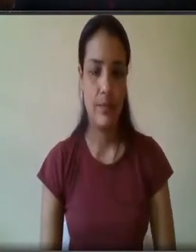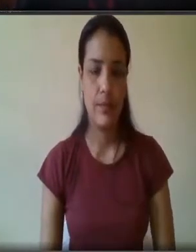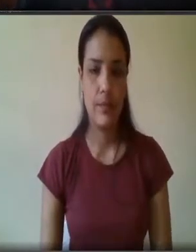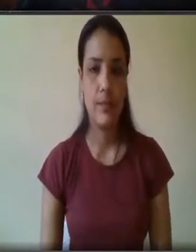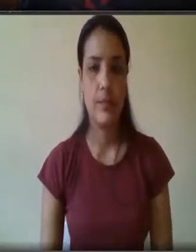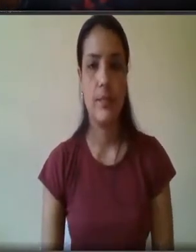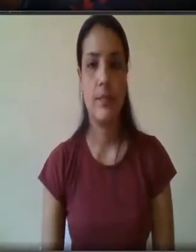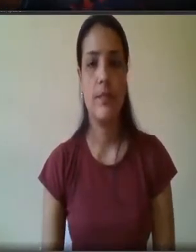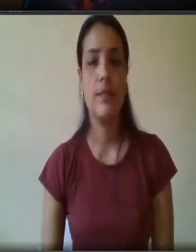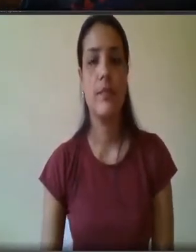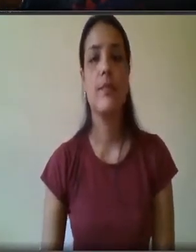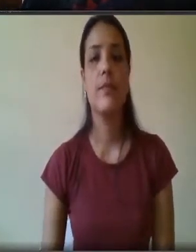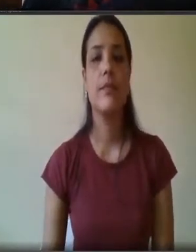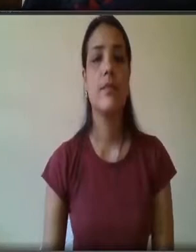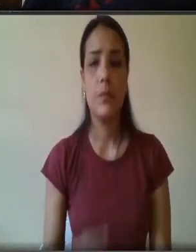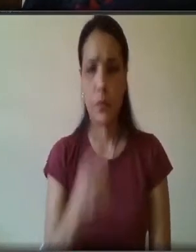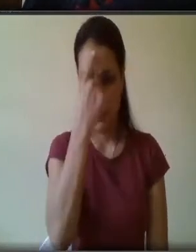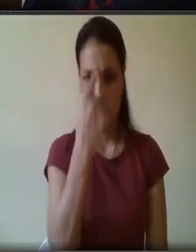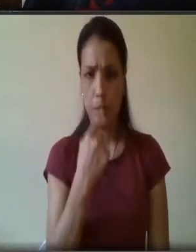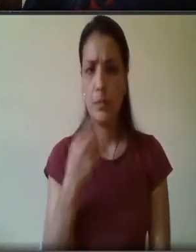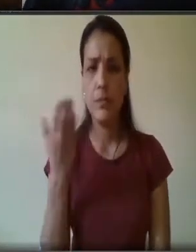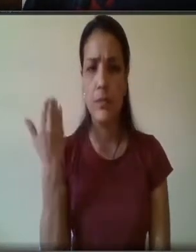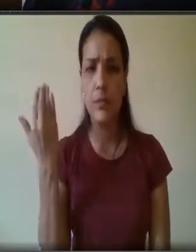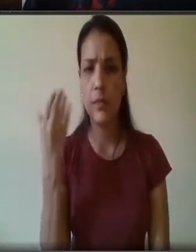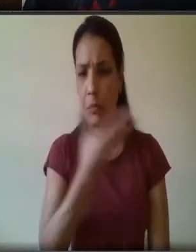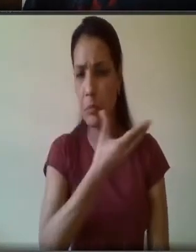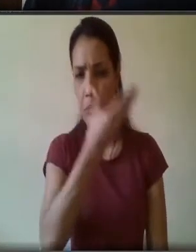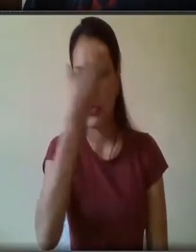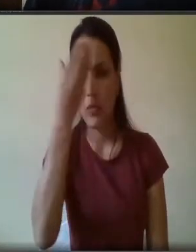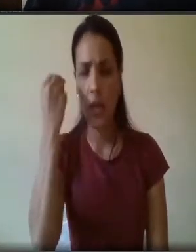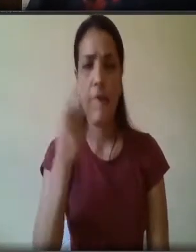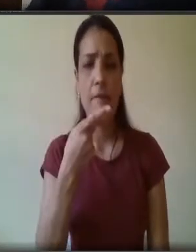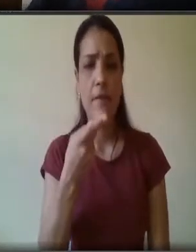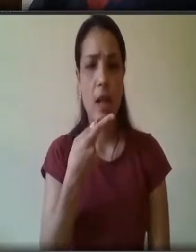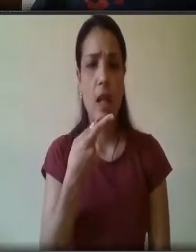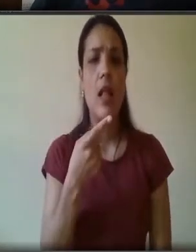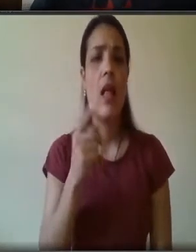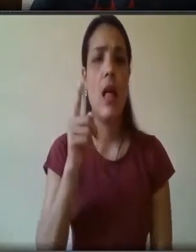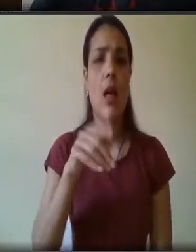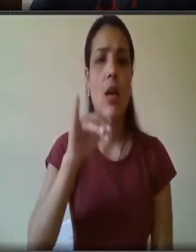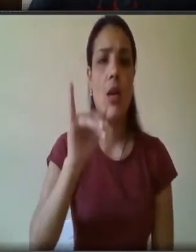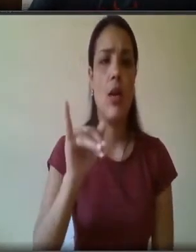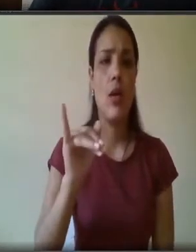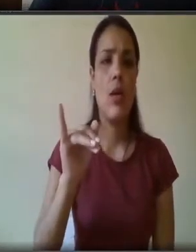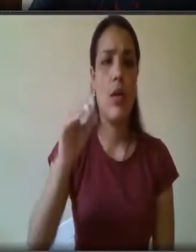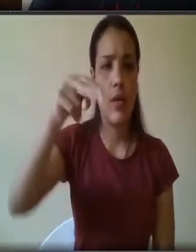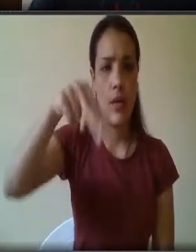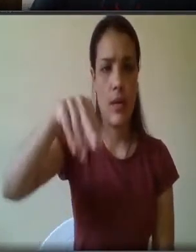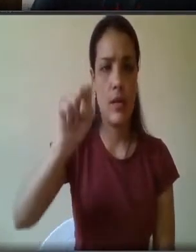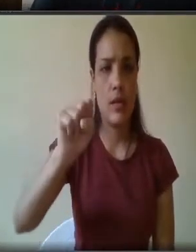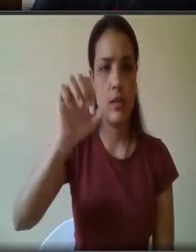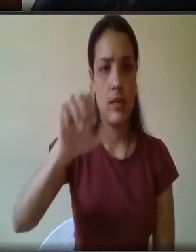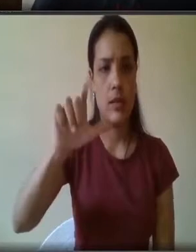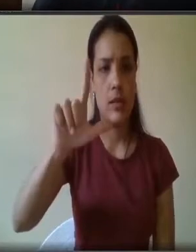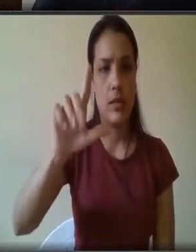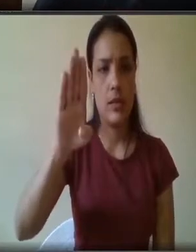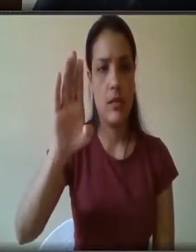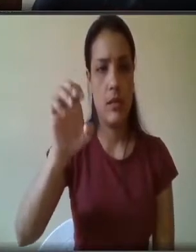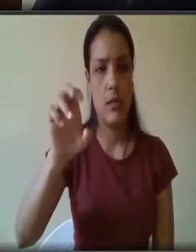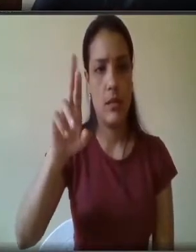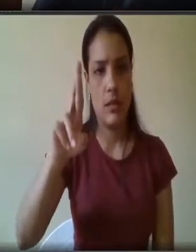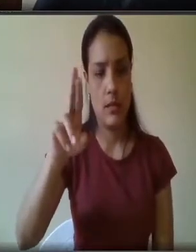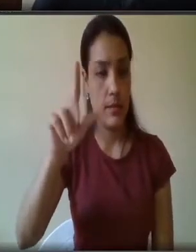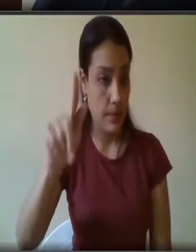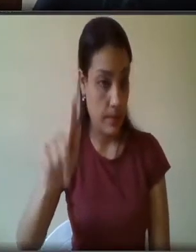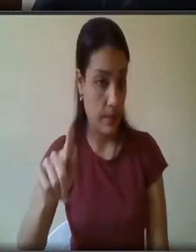um que é muito famoso, que é o Inselberg. Inselberg. Então, geralmente aparece em